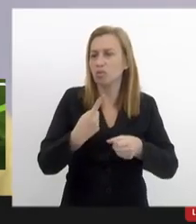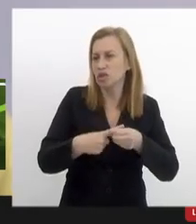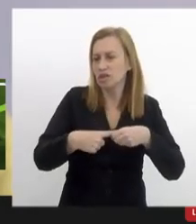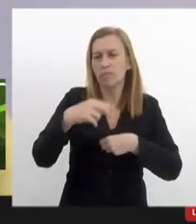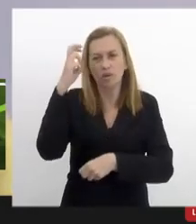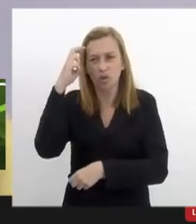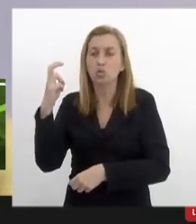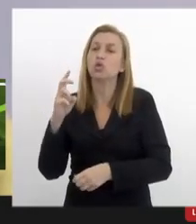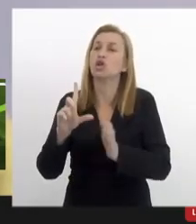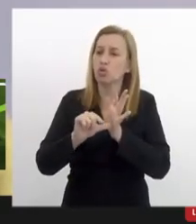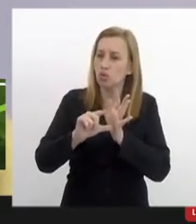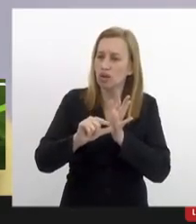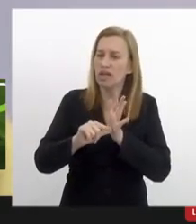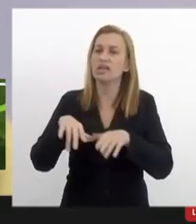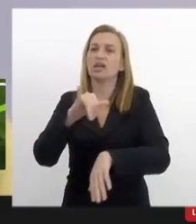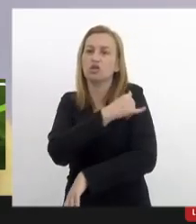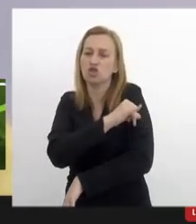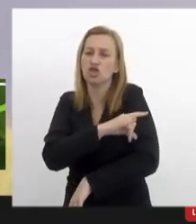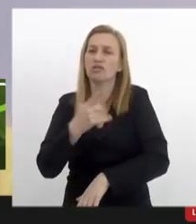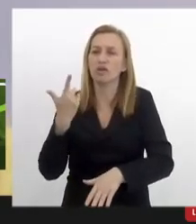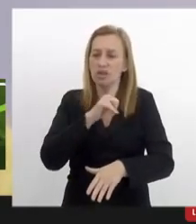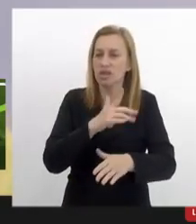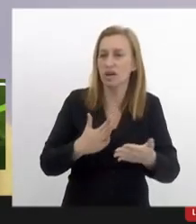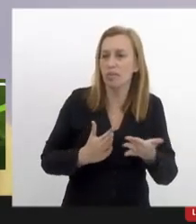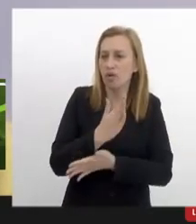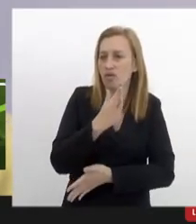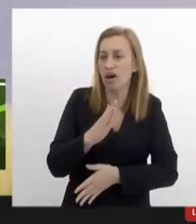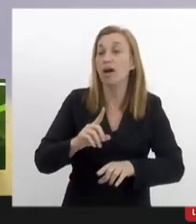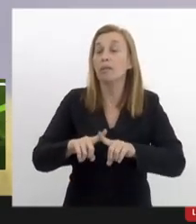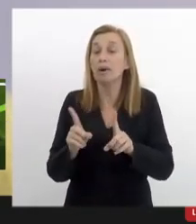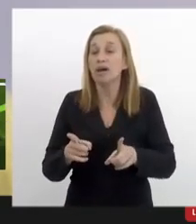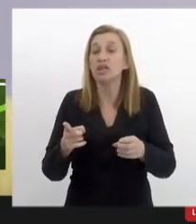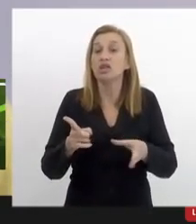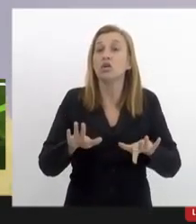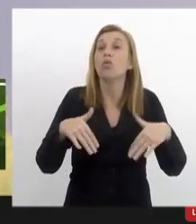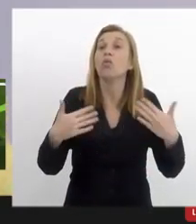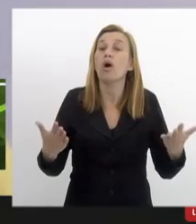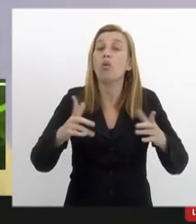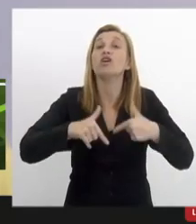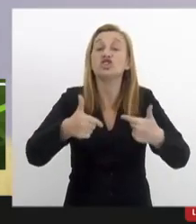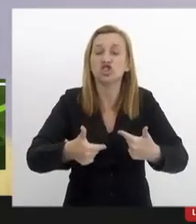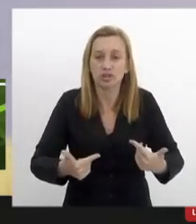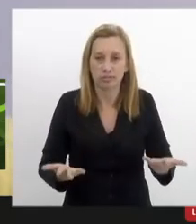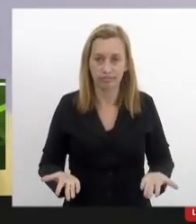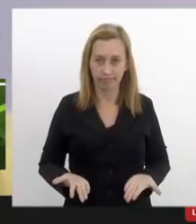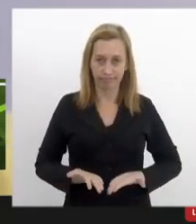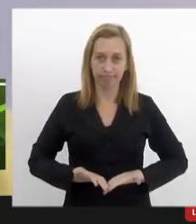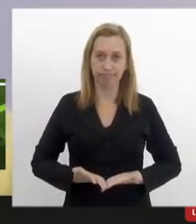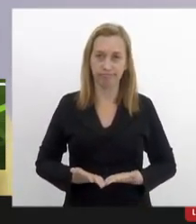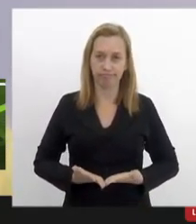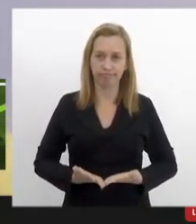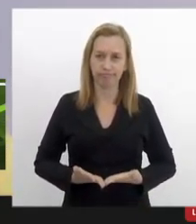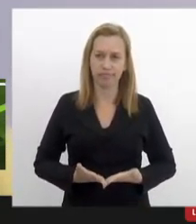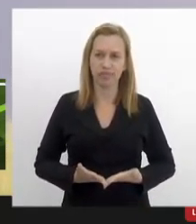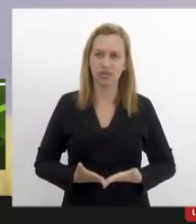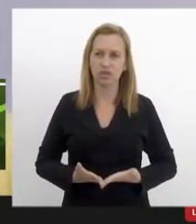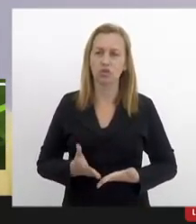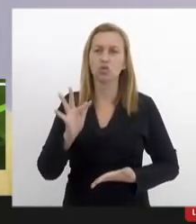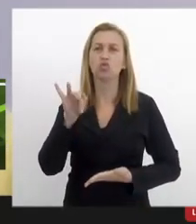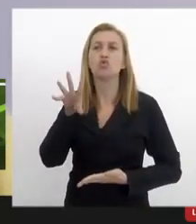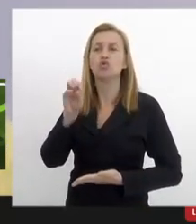muito atrasado e que a gente agora vai conseguir aprovar isso na Câmara. Mas qual será a fonte, né? Quais serão as fontes do